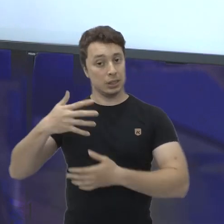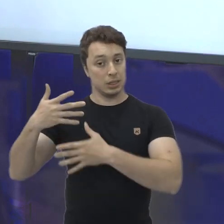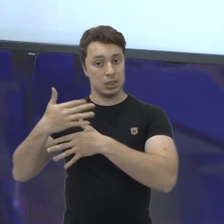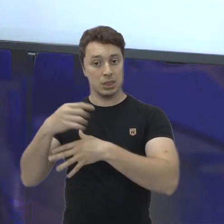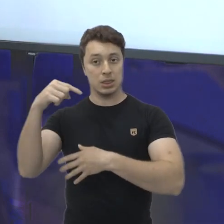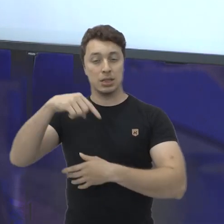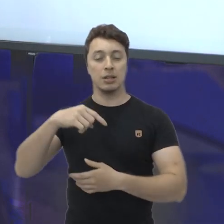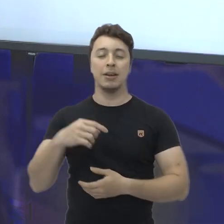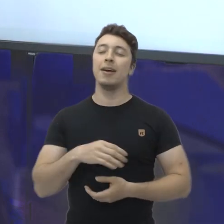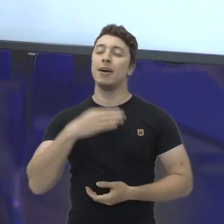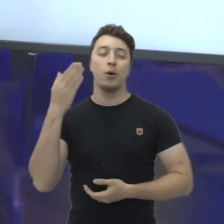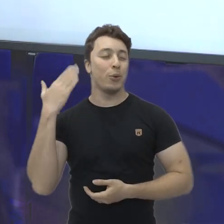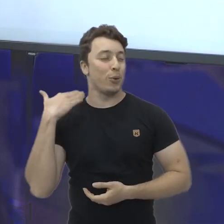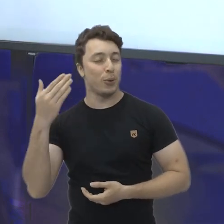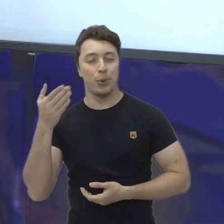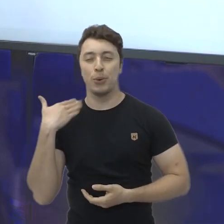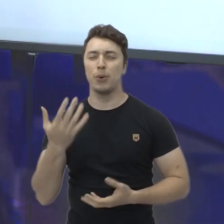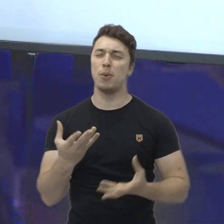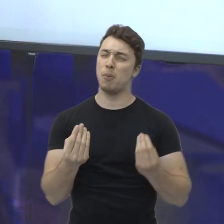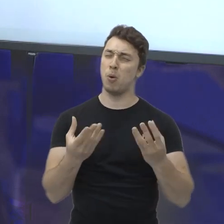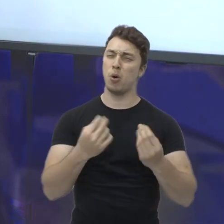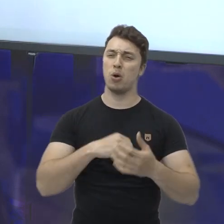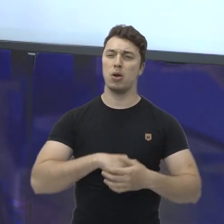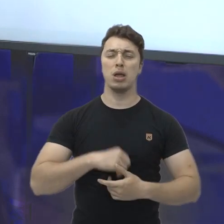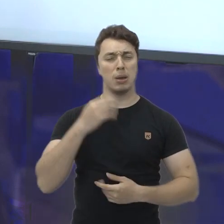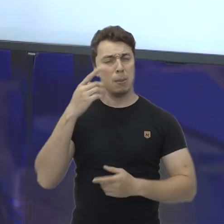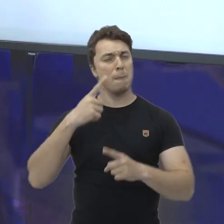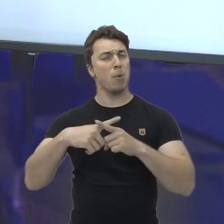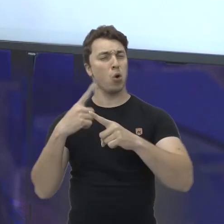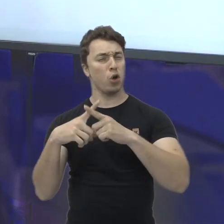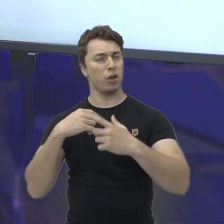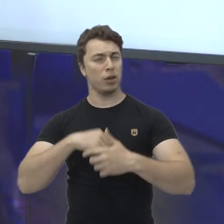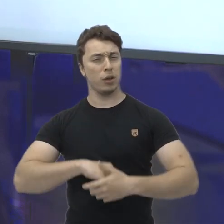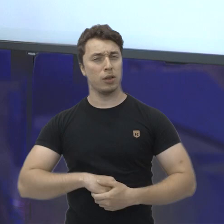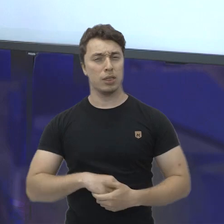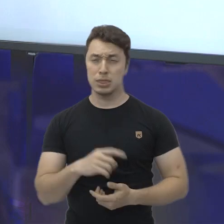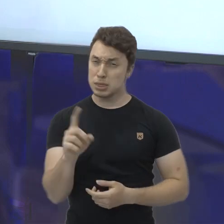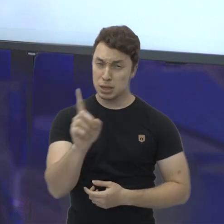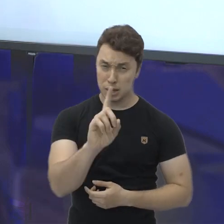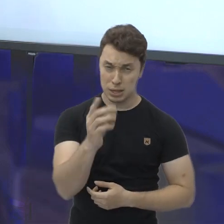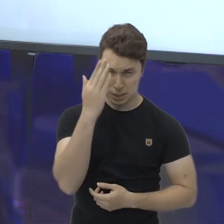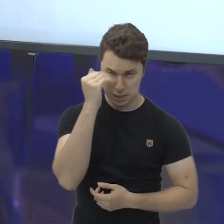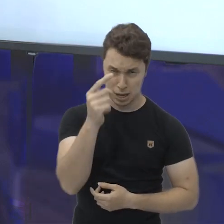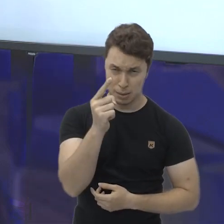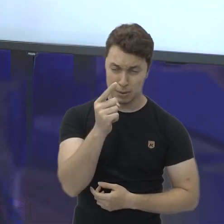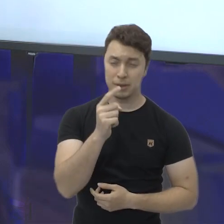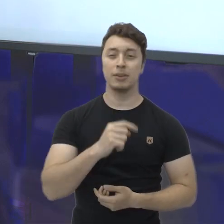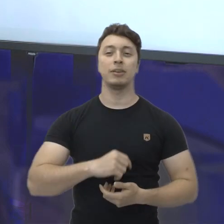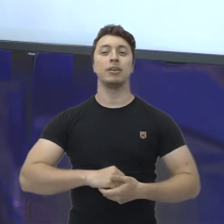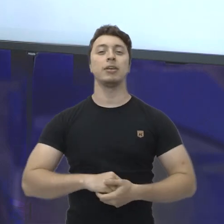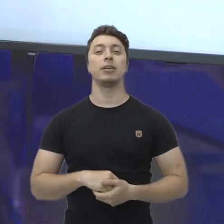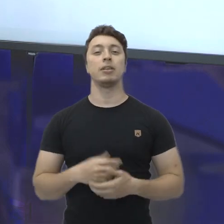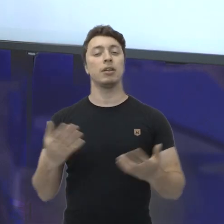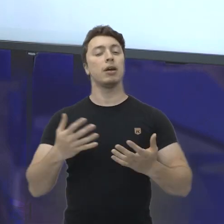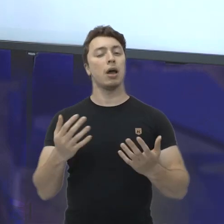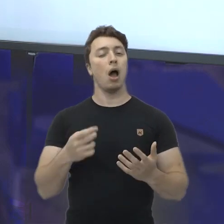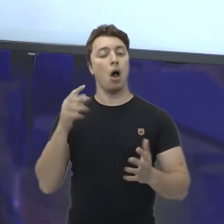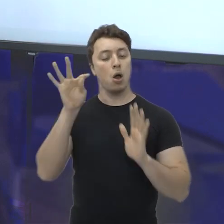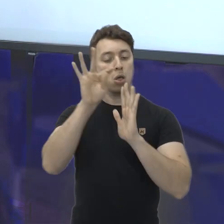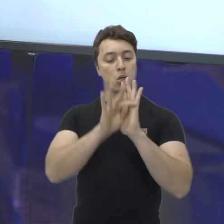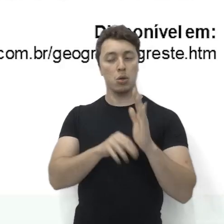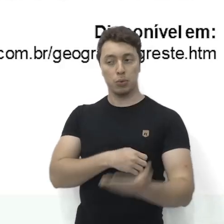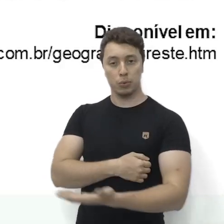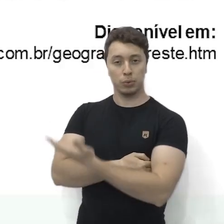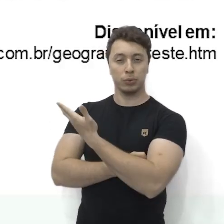uma cidade muito quente, mas vocês sabem o porquê? Não? Então vamos entender o motivo lendo o texto